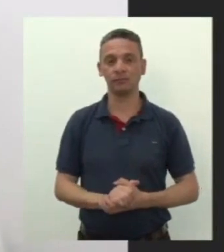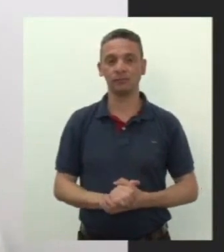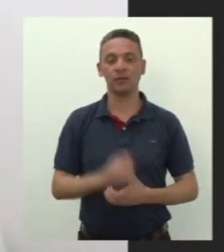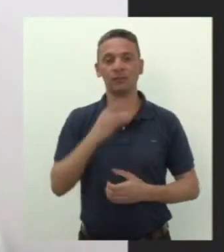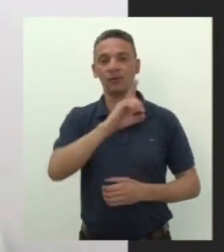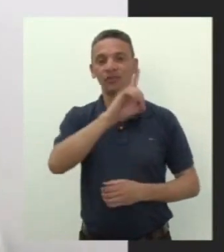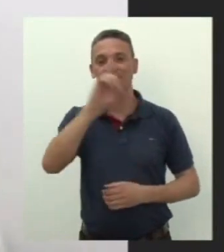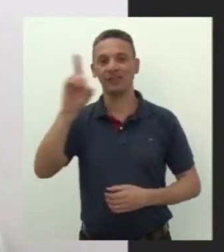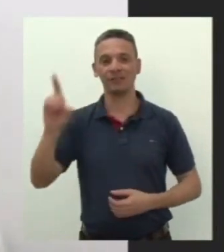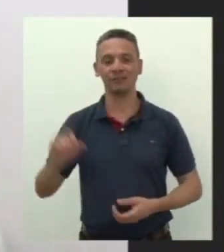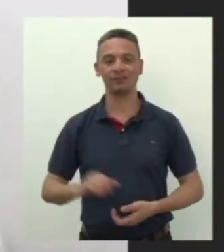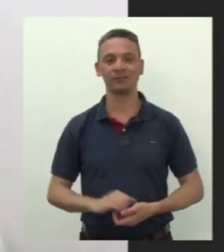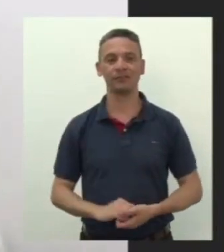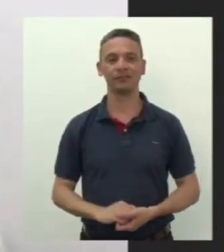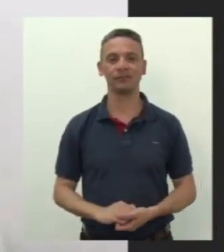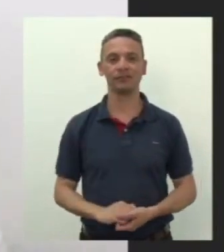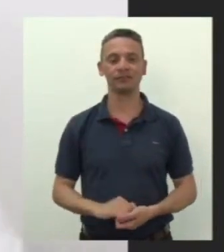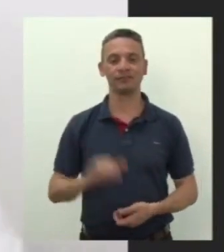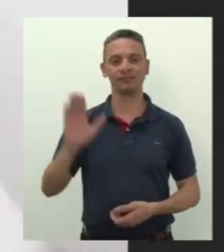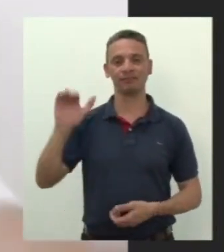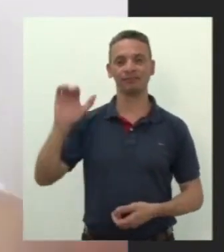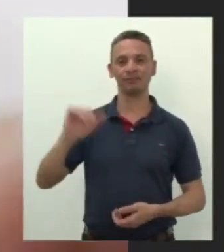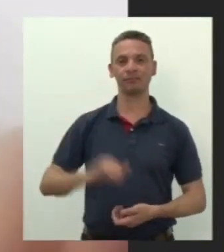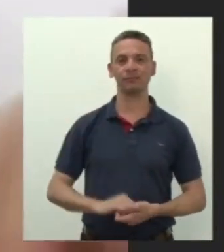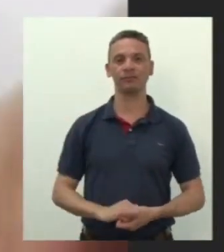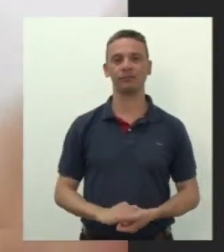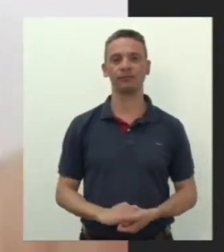Um bom dia para vocês. Até a próxima.